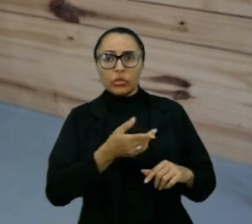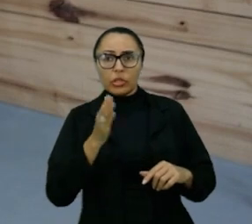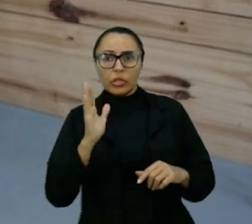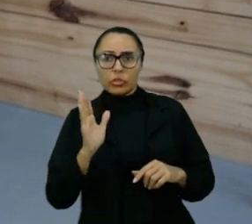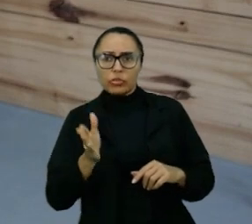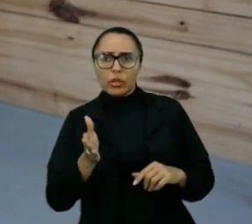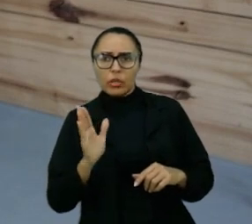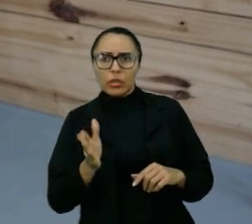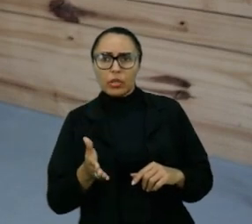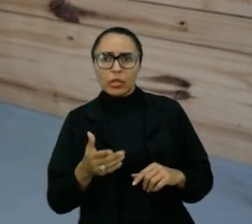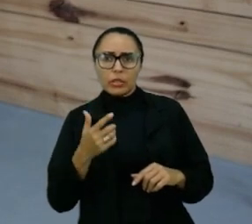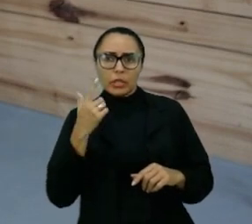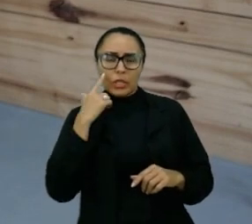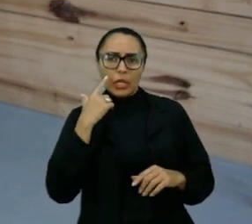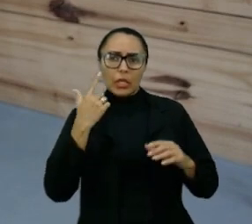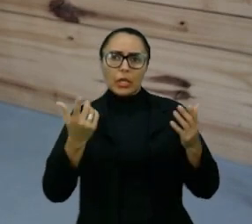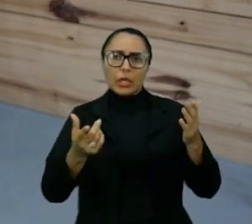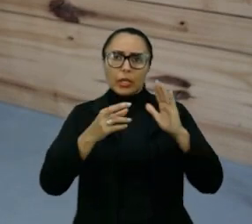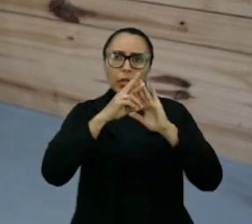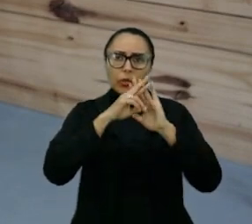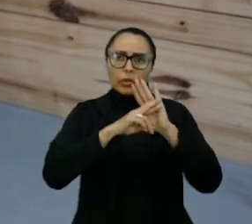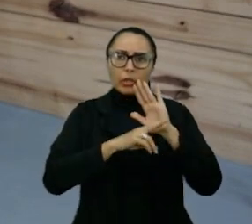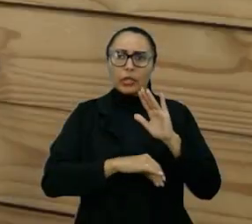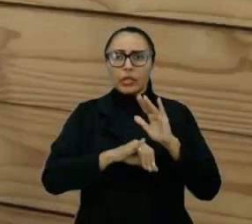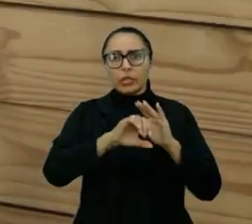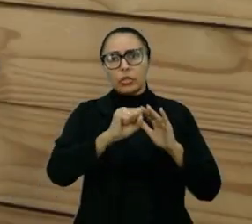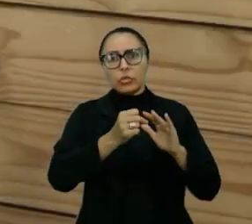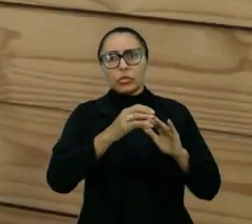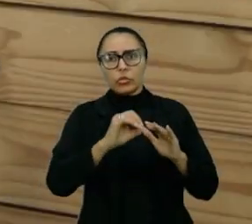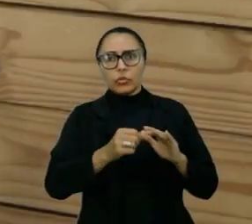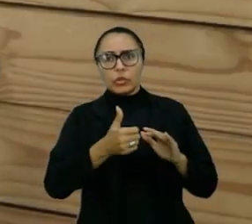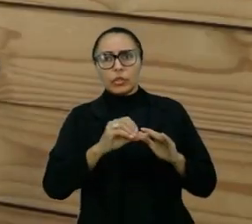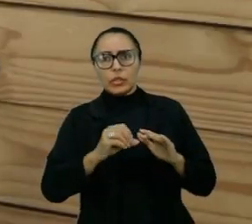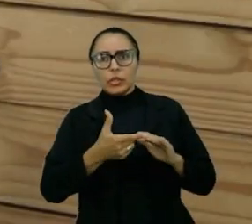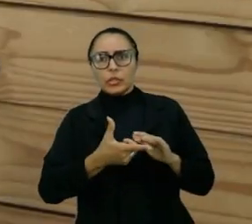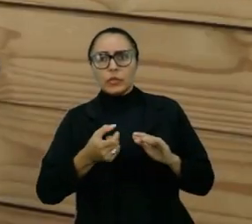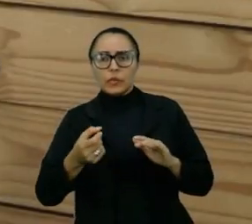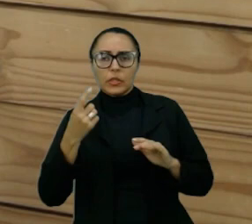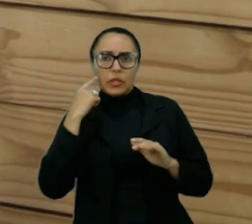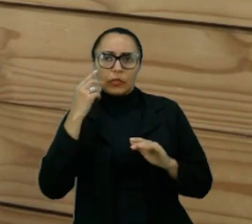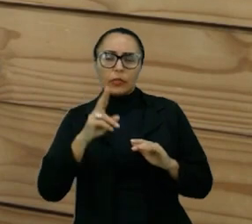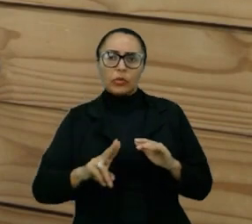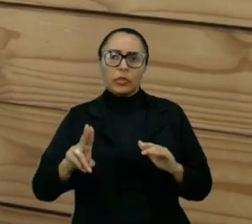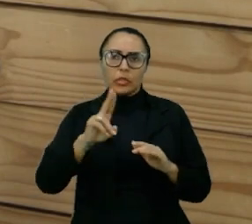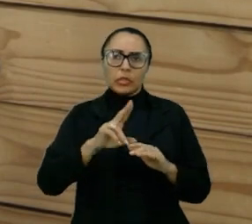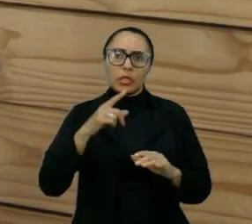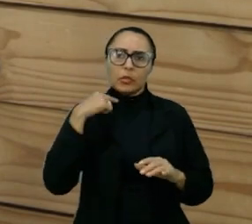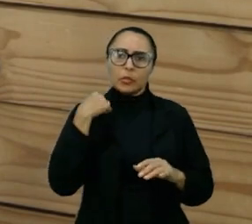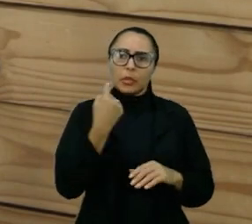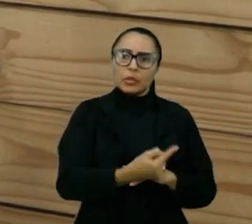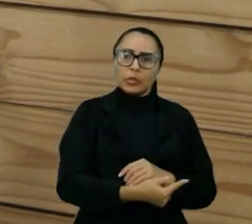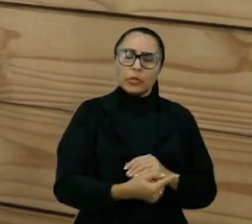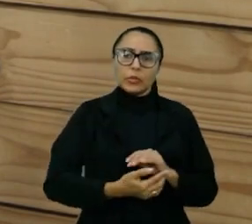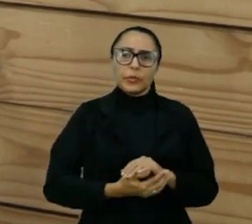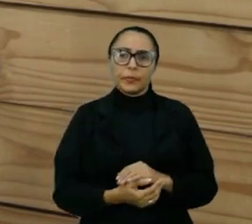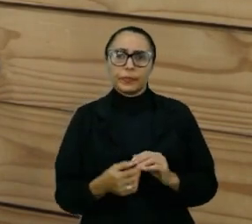pontua a normatização AISI 1020 para o aço carbono que foi utilizado para nós. Além disso, nós tivemos também